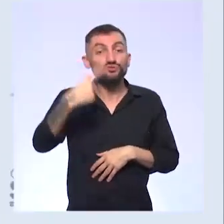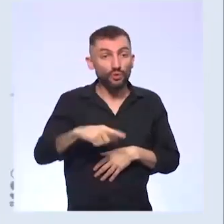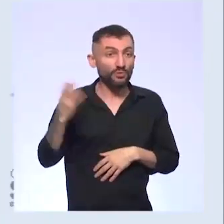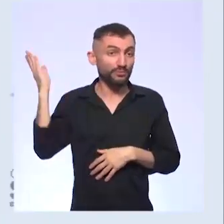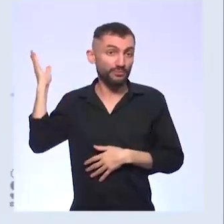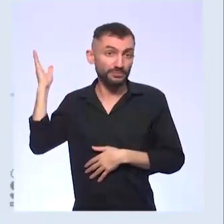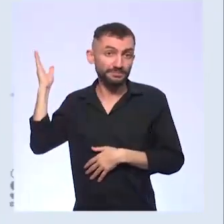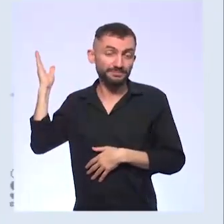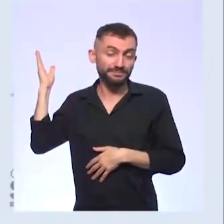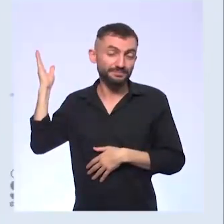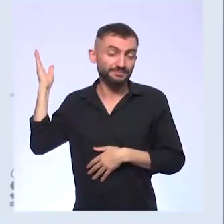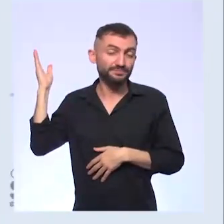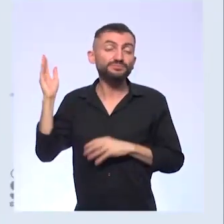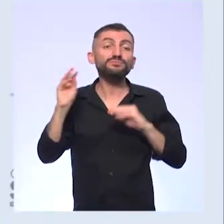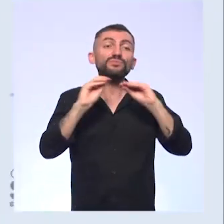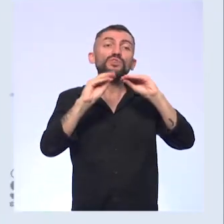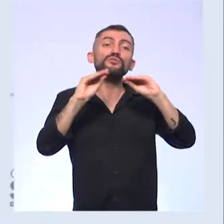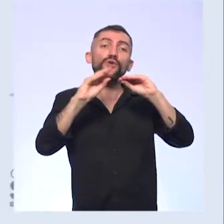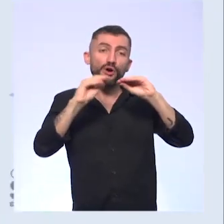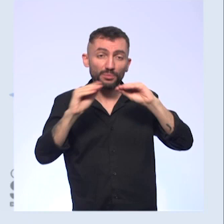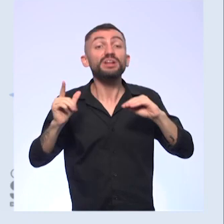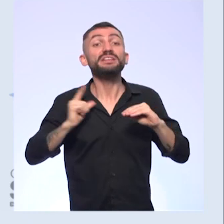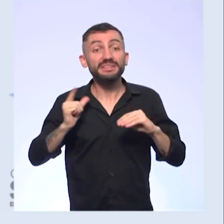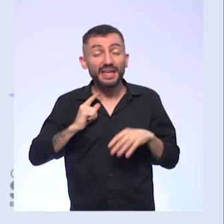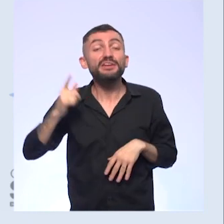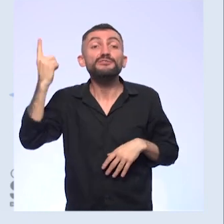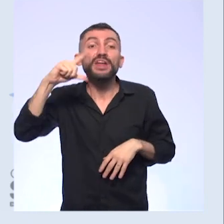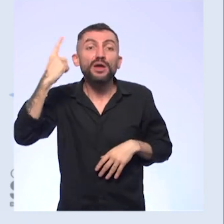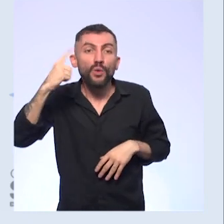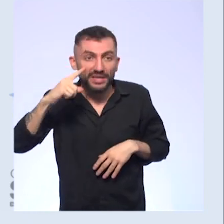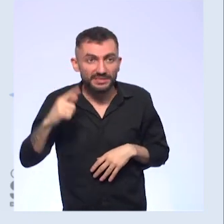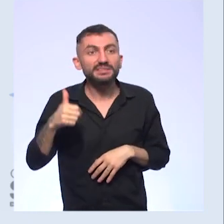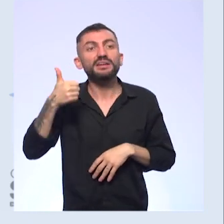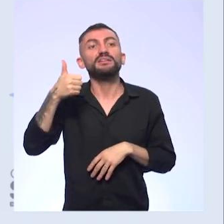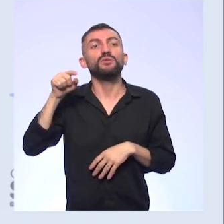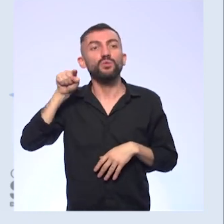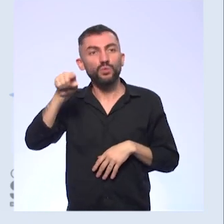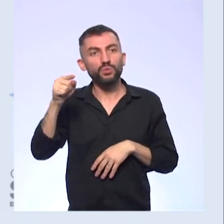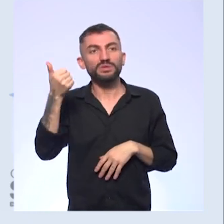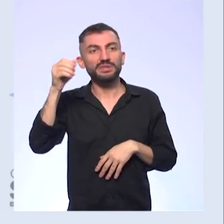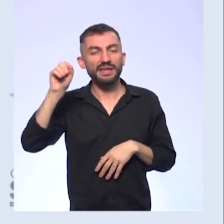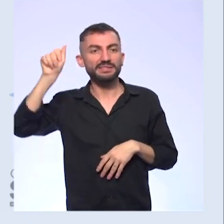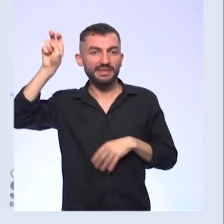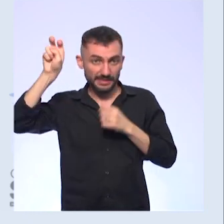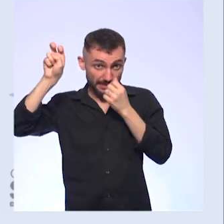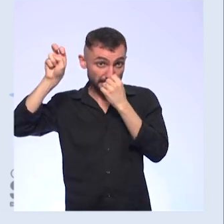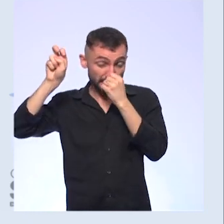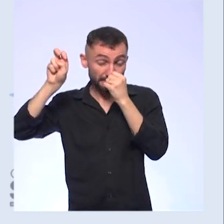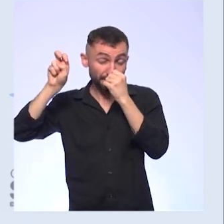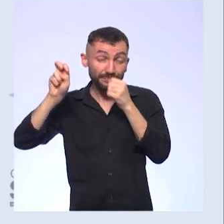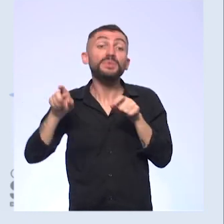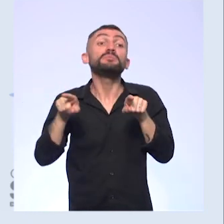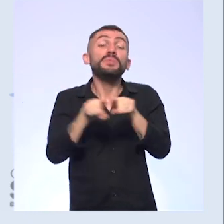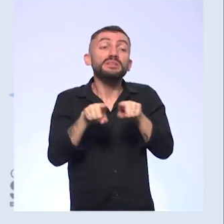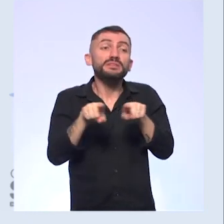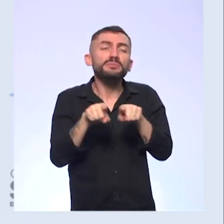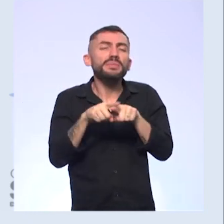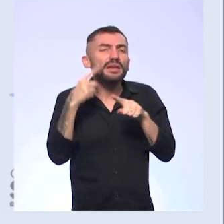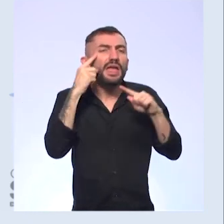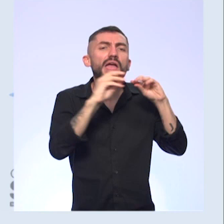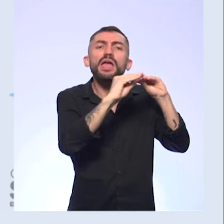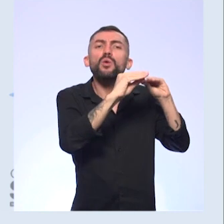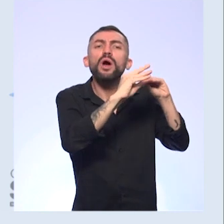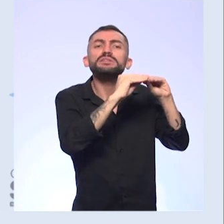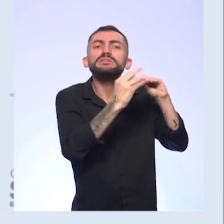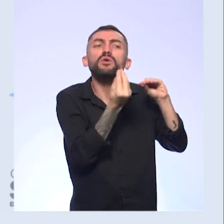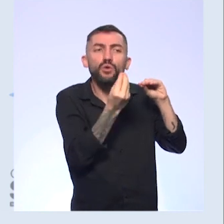a gente volta aqui a frequência vale uma vez 10 a 15 tentar na famosa equação velame da F nessa equação o que que